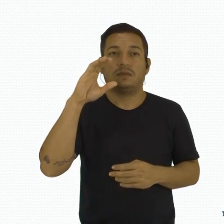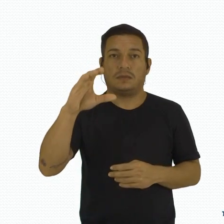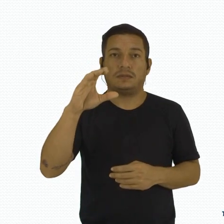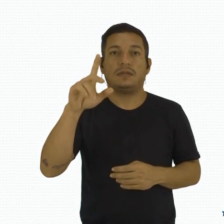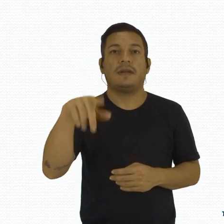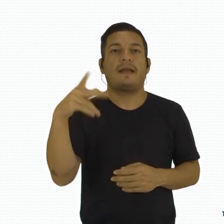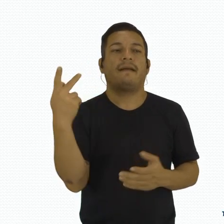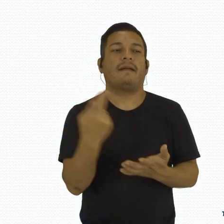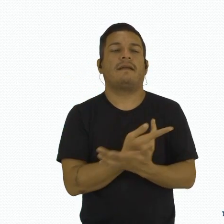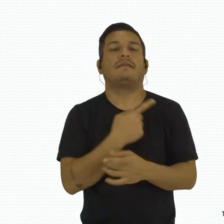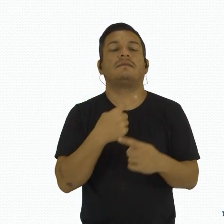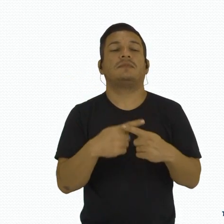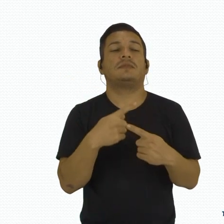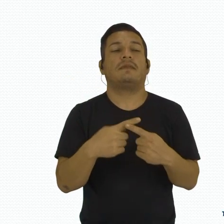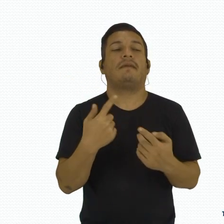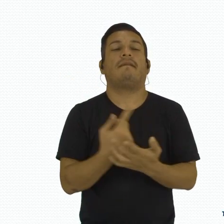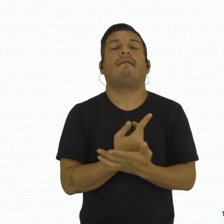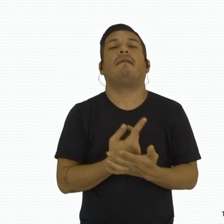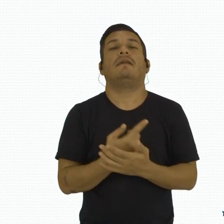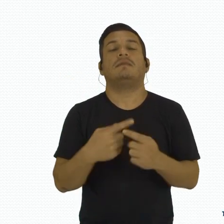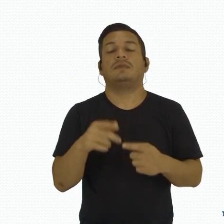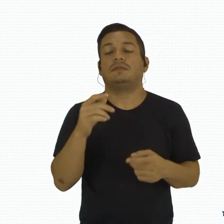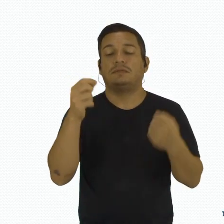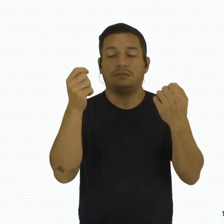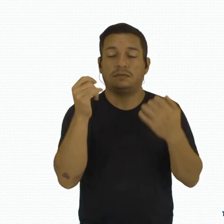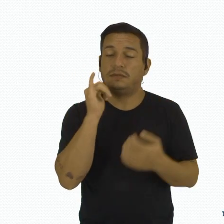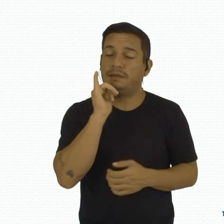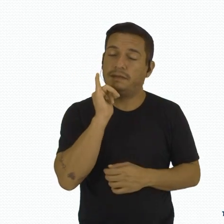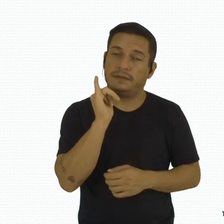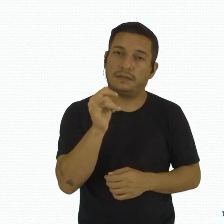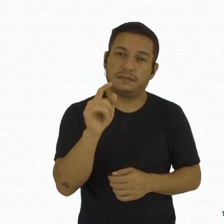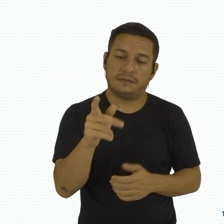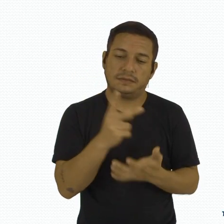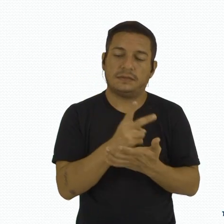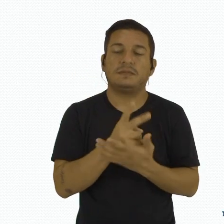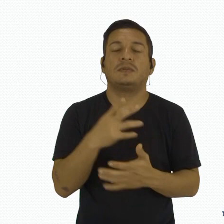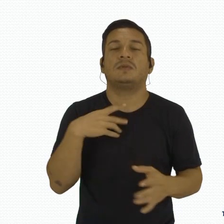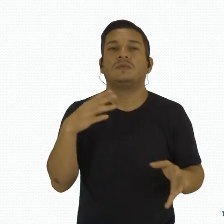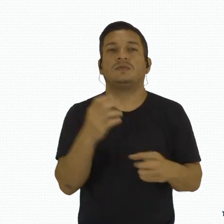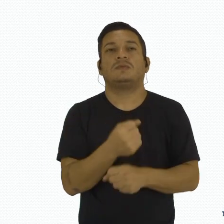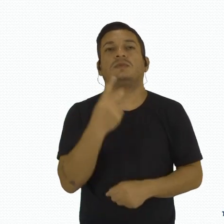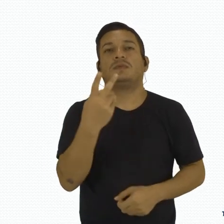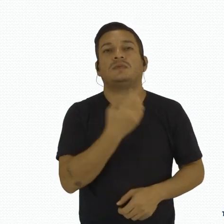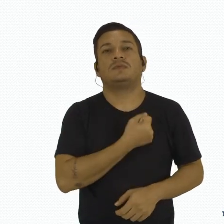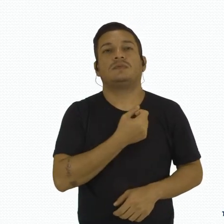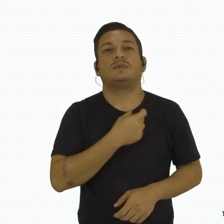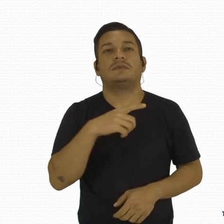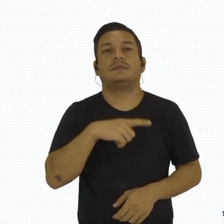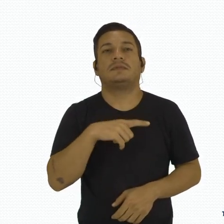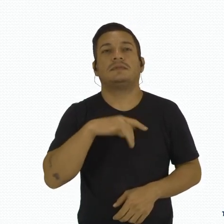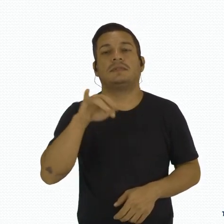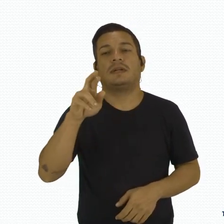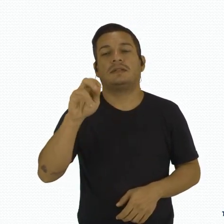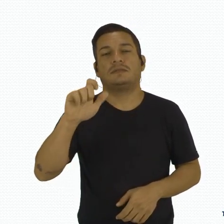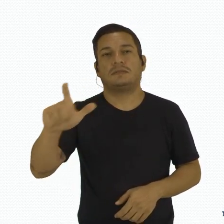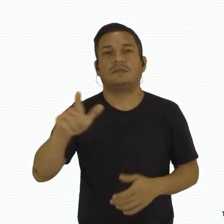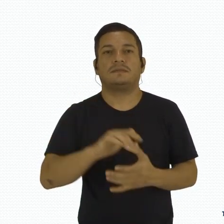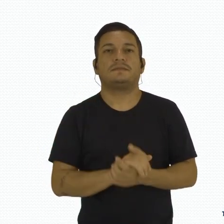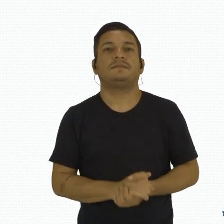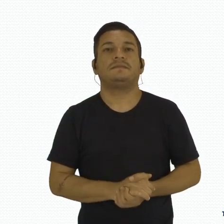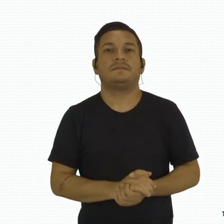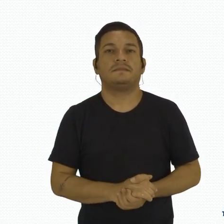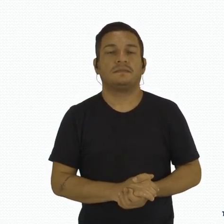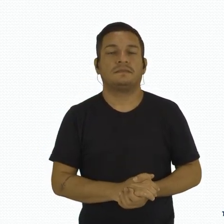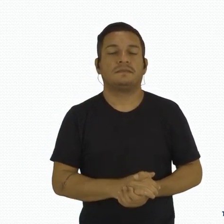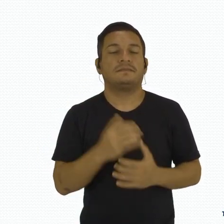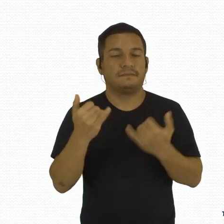item errado. Mas por que, professor? Por que eu posso afirmar que sempre que eu somo dois números irracionais, eu tenho um número irracional? Vamos lá. Fazer uma